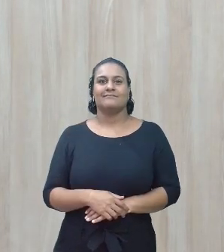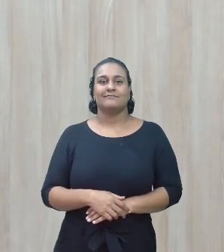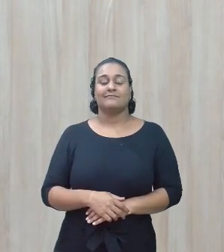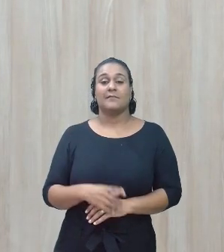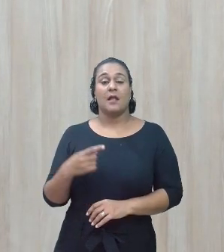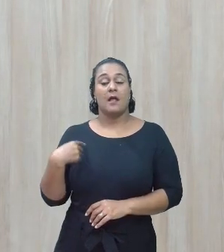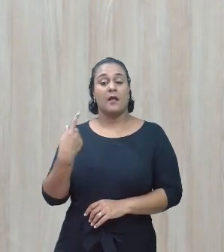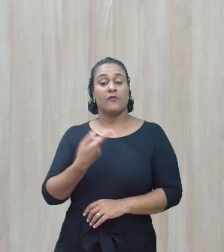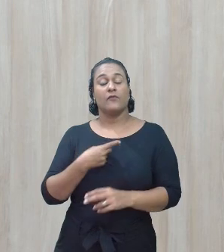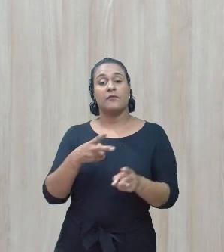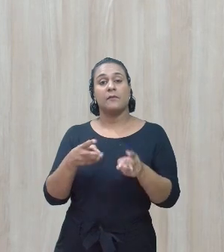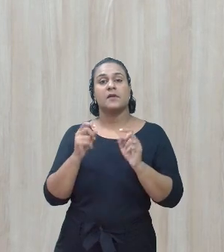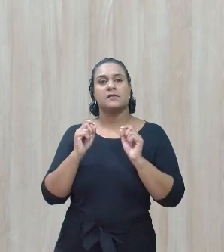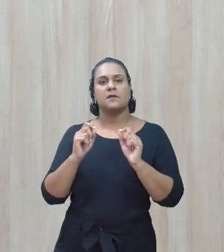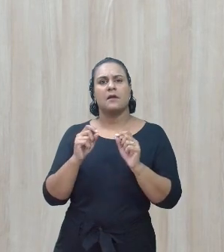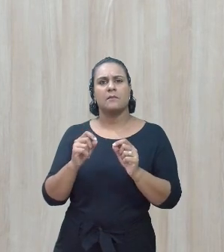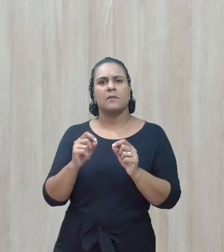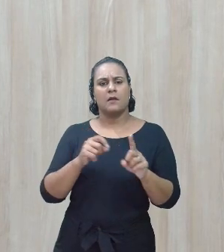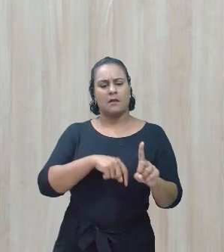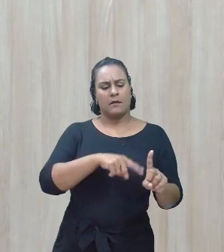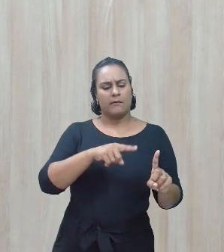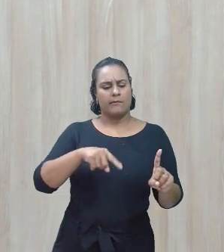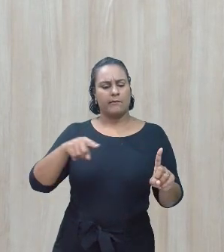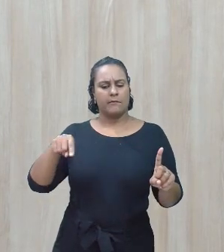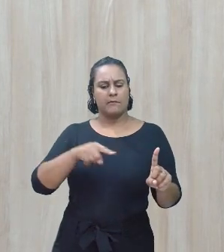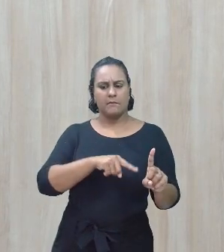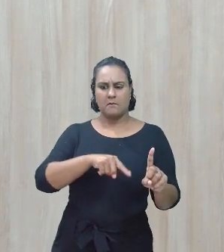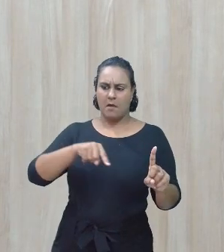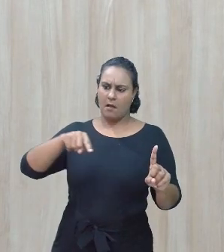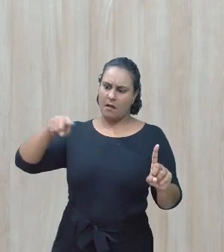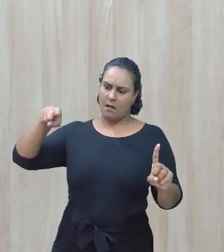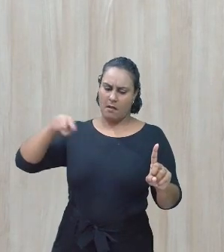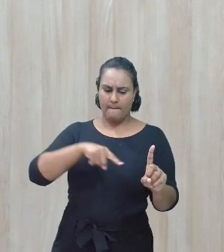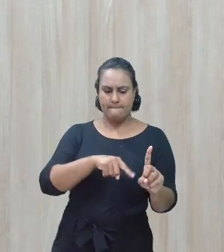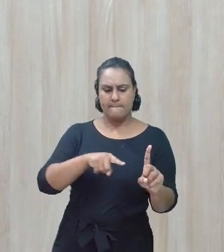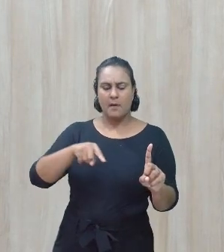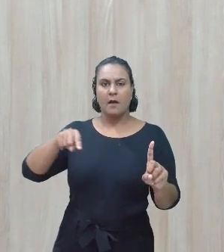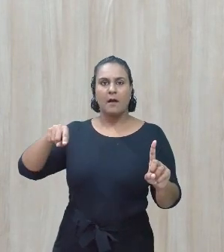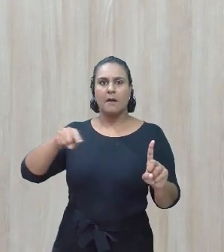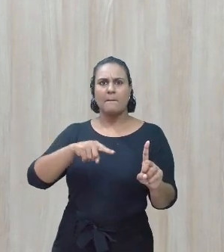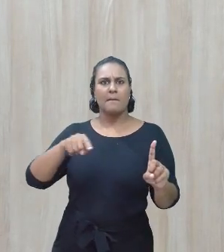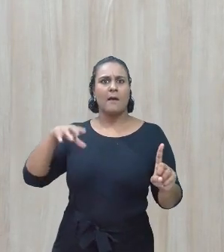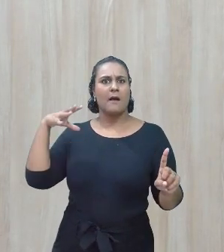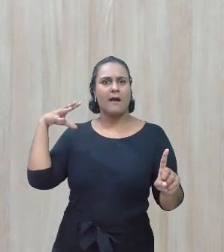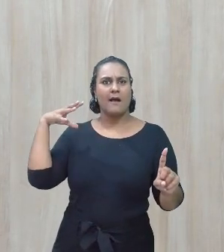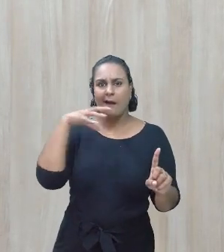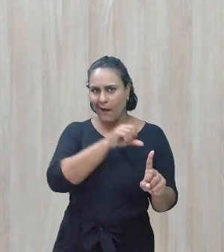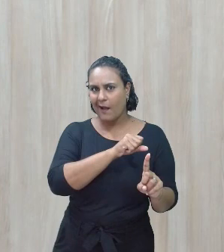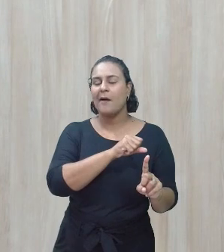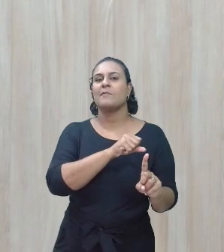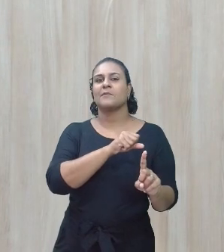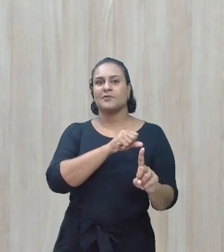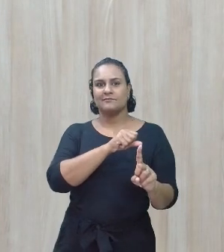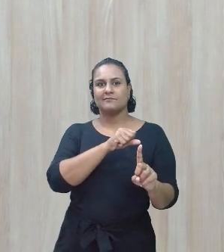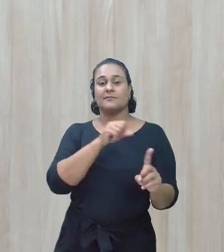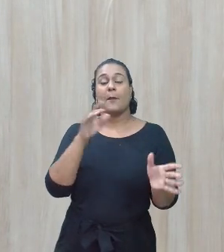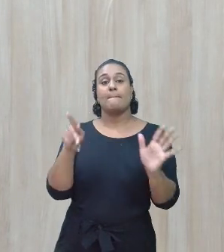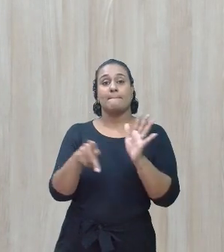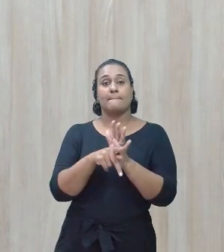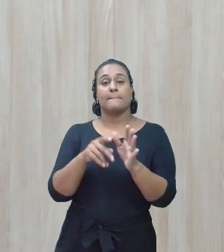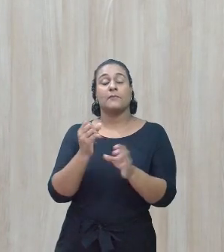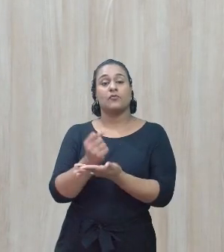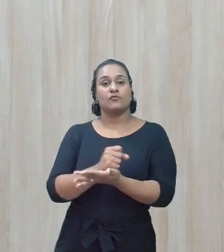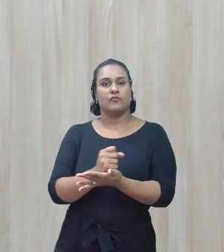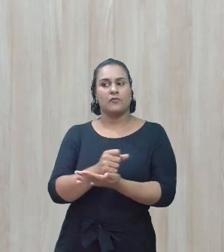a gente começa a perceber o comportamento apenas da linha e percebe que esse crescimento foi muito rápido de acordo com o videogame para os